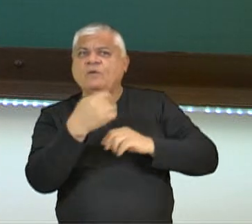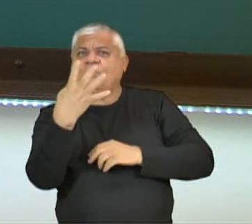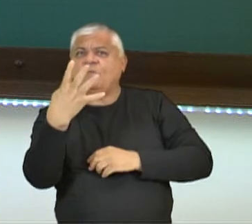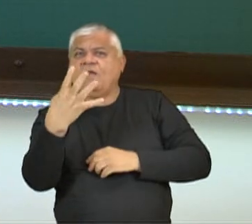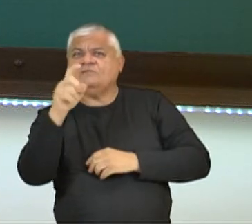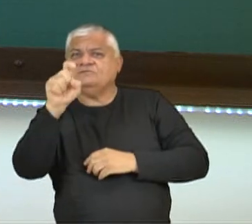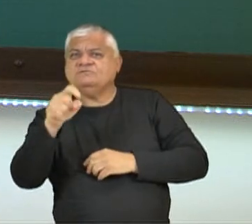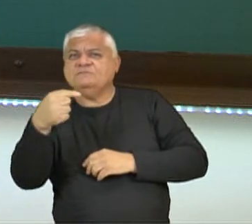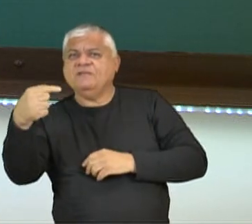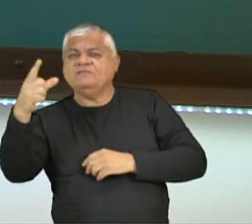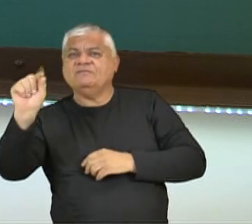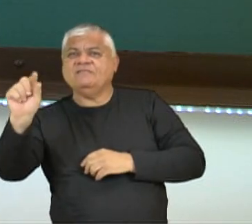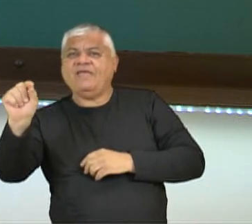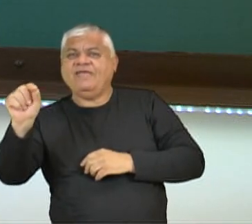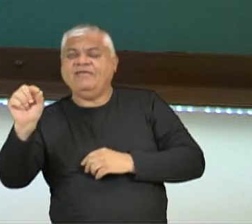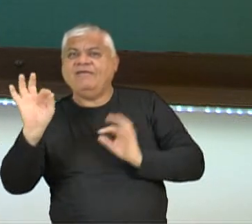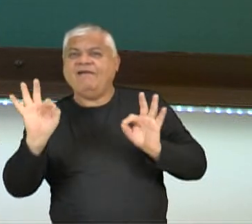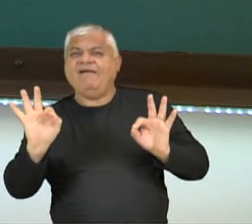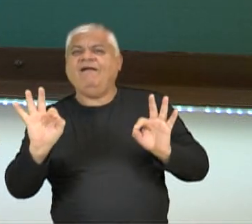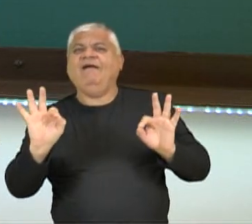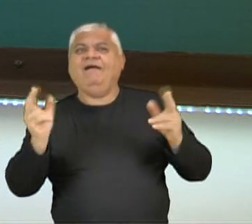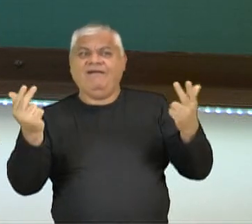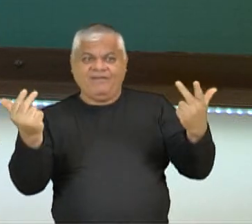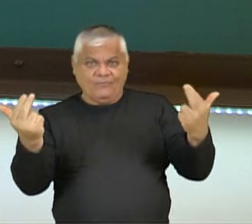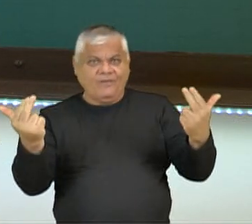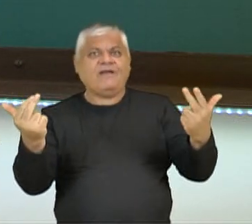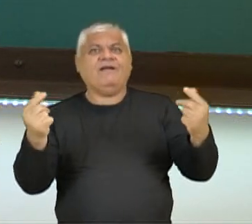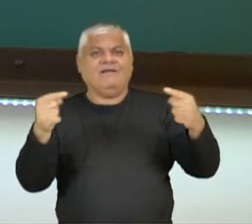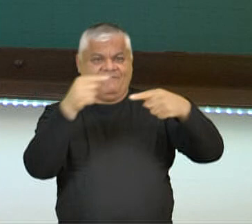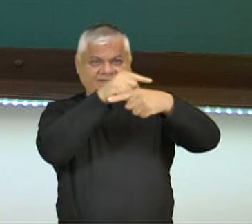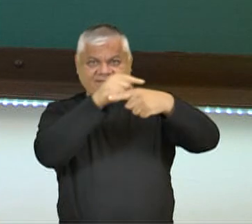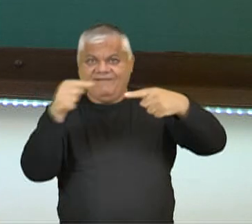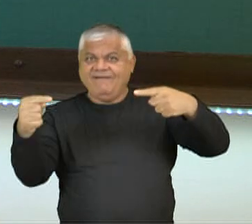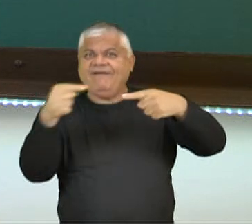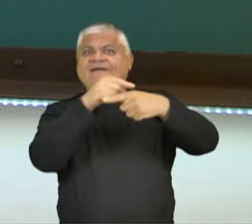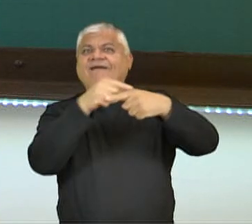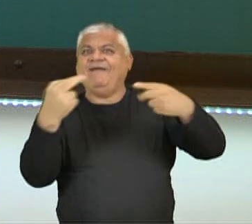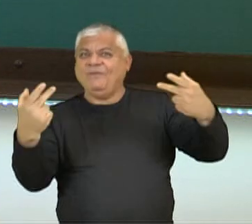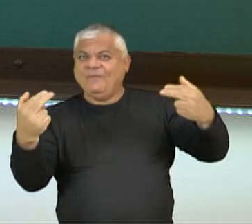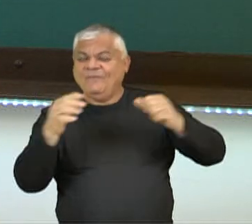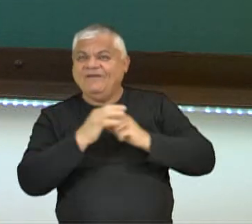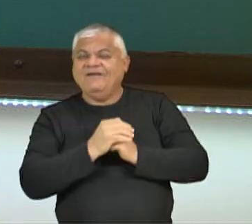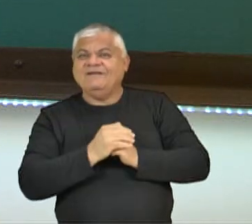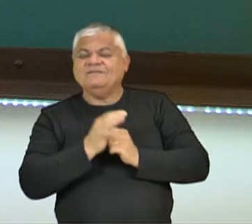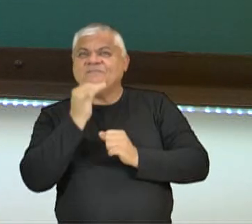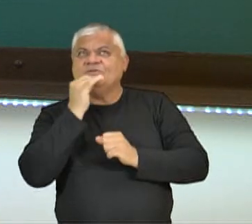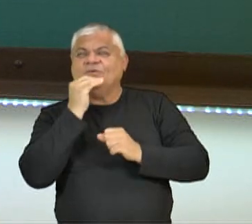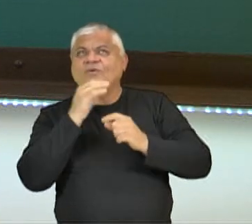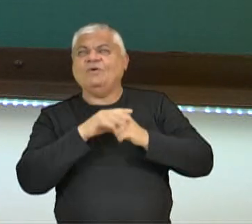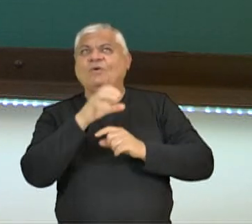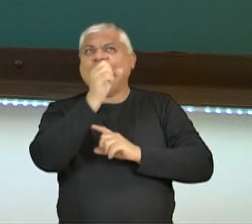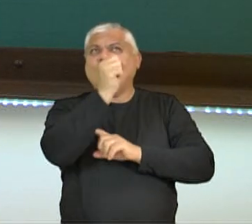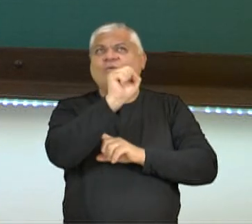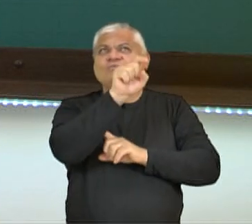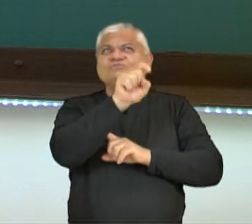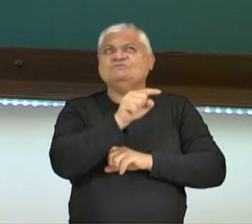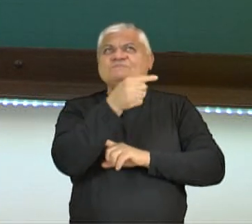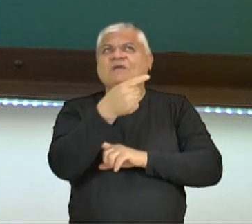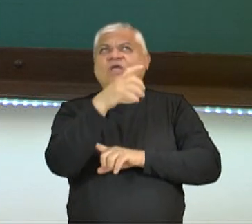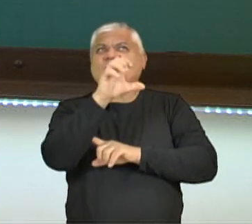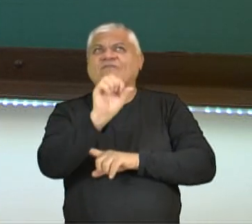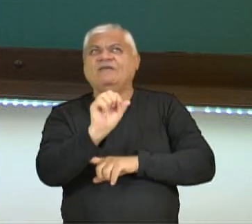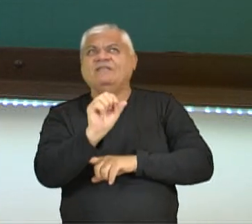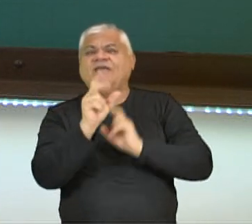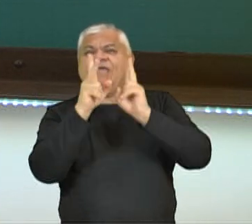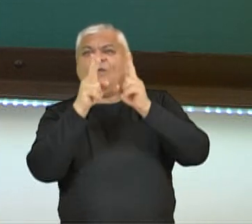menos 10. São opostos pelo vértice e têm a mesma medida. Se eu escrever 8x menos 90